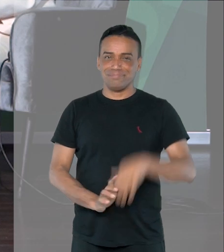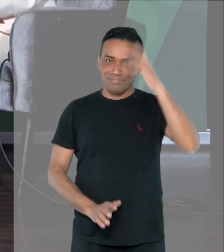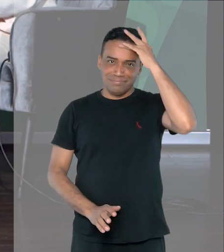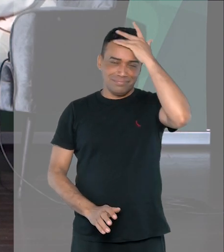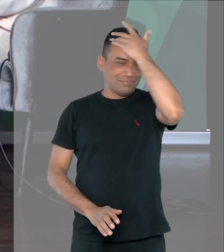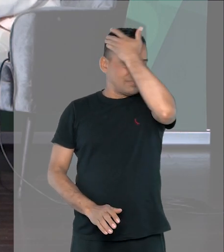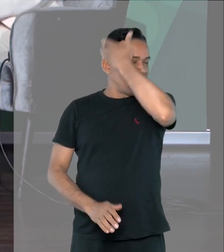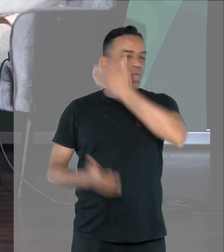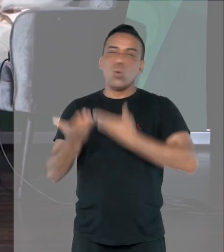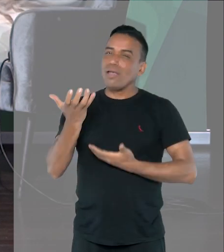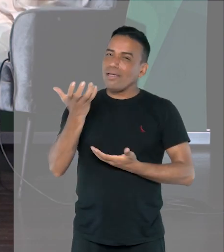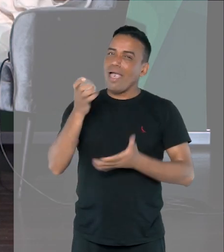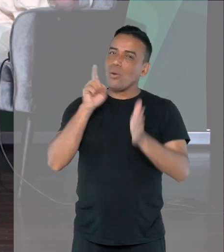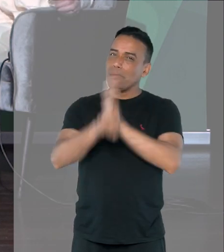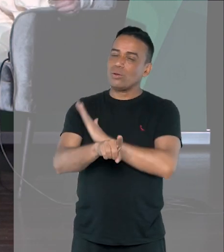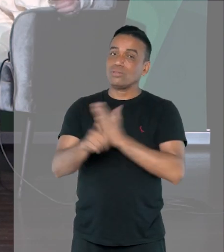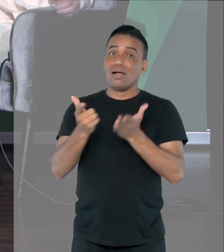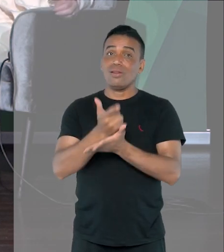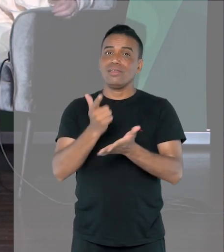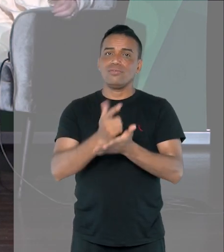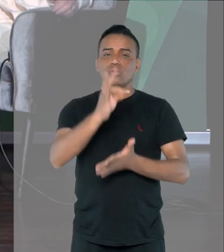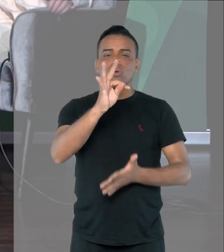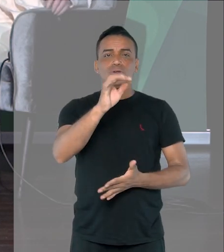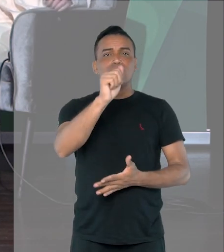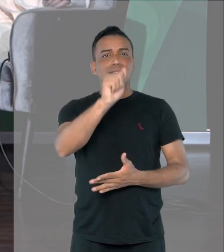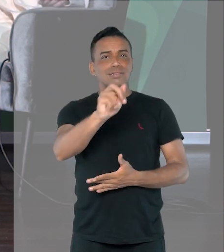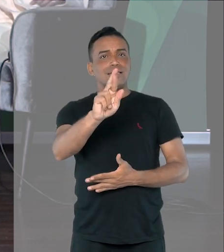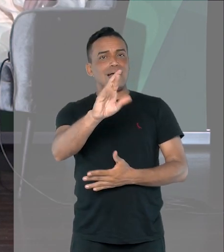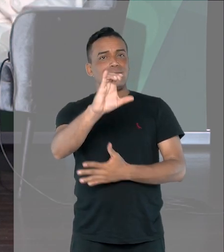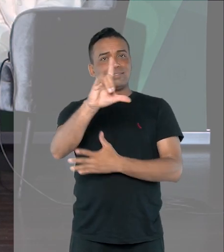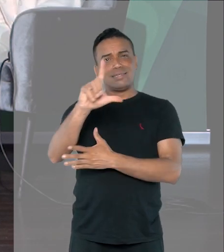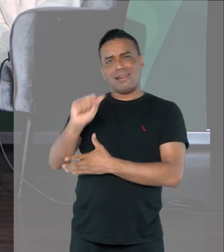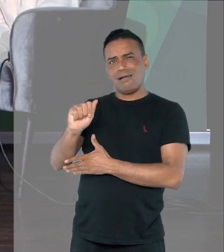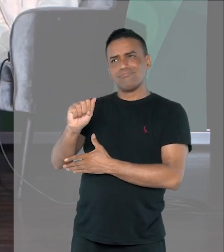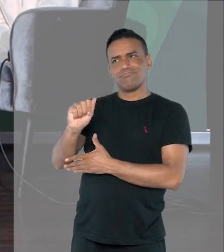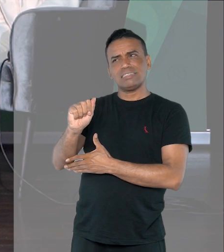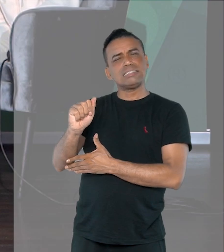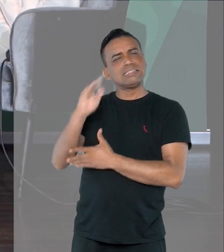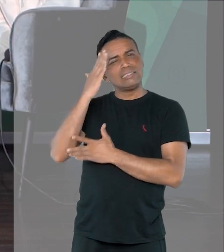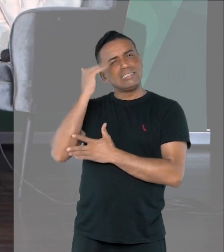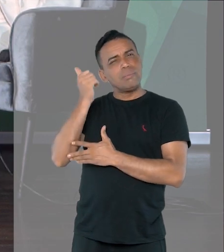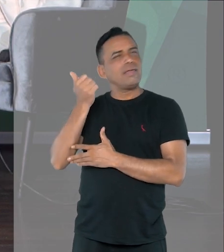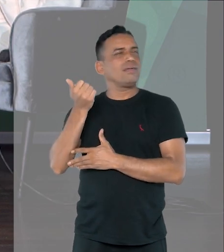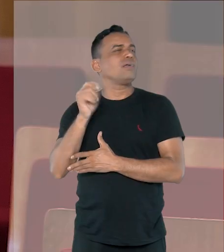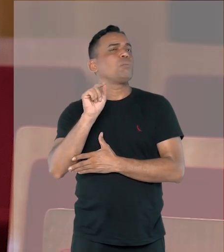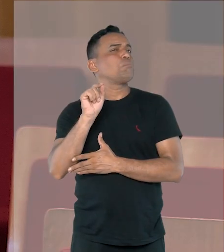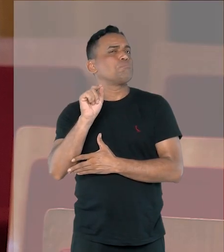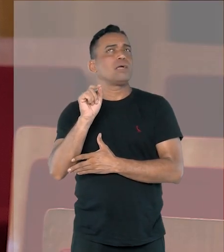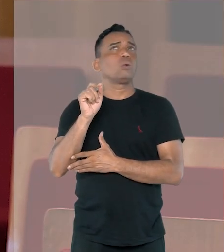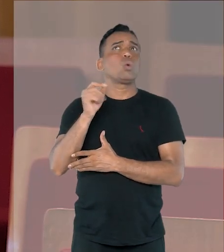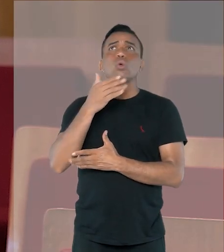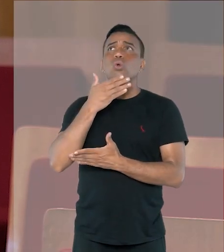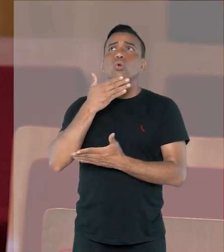Mary, eu queria te perguntar sobre o livro da Tarsila. Saber um pouco sobre o que mais te surpreendeu